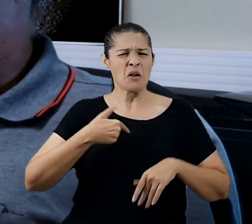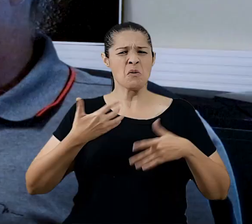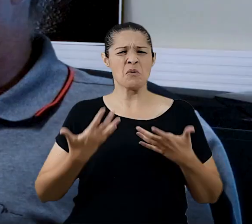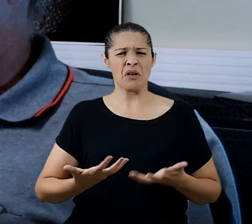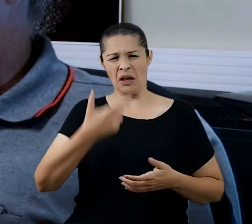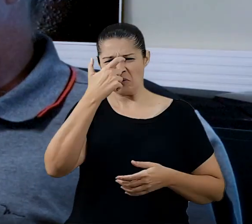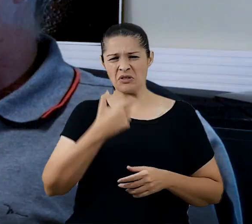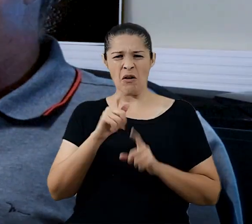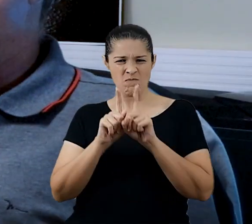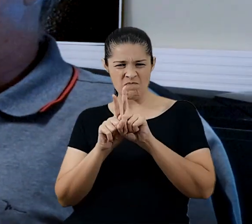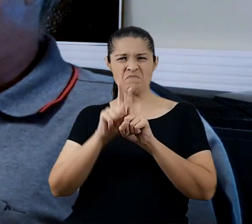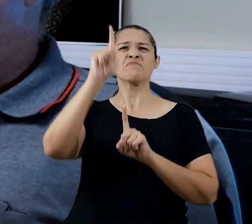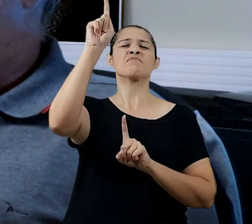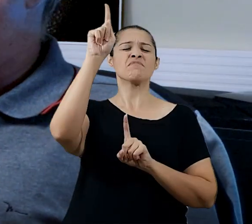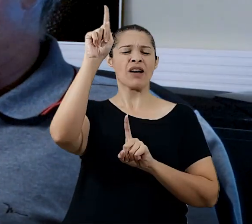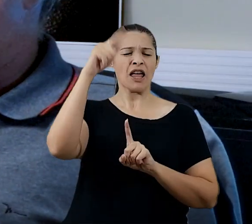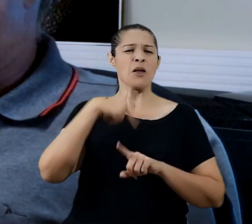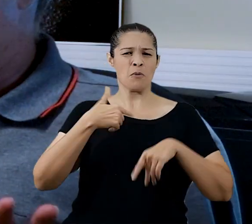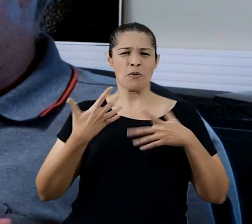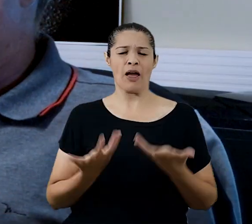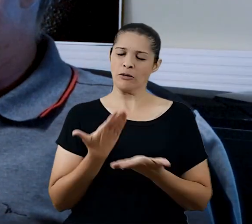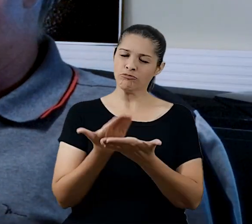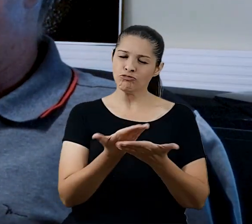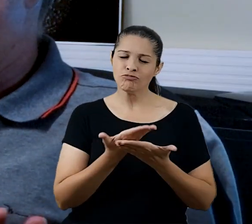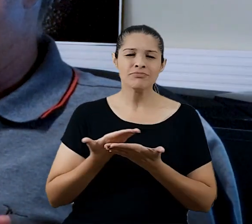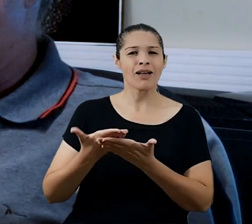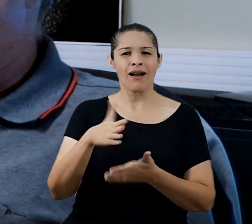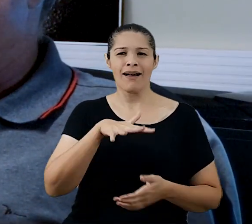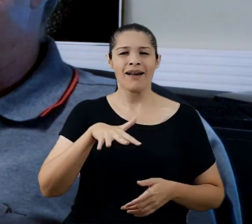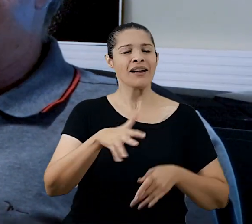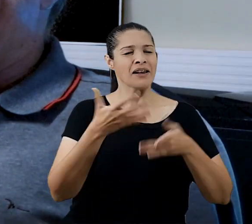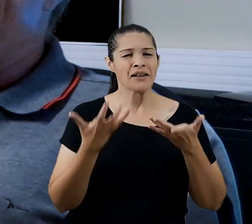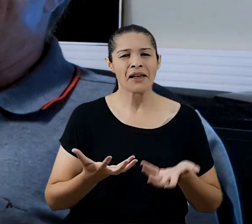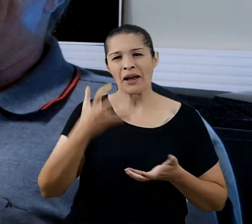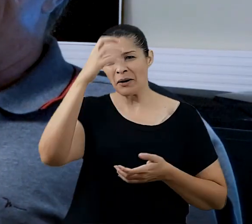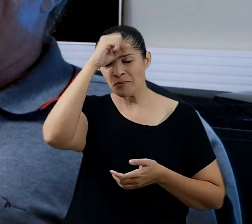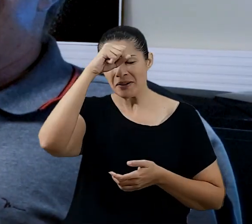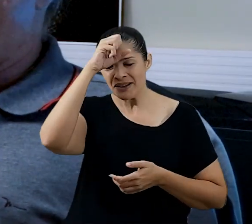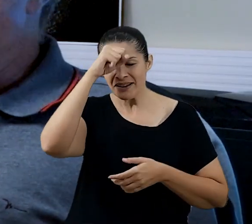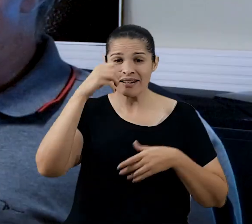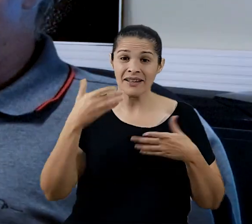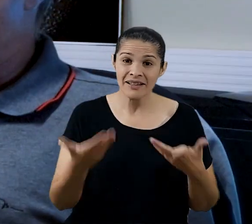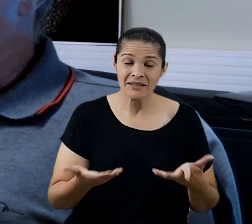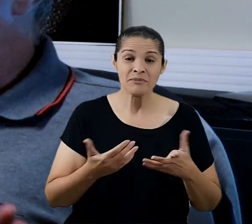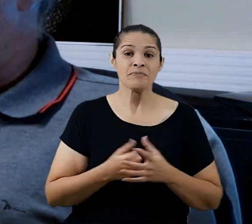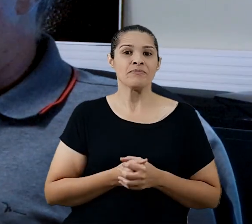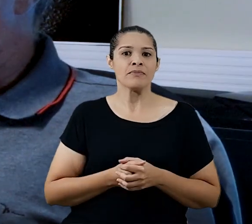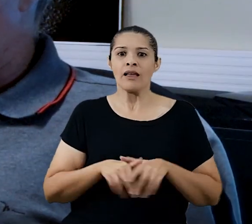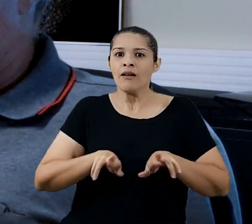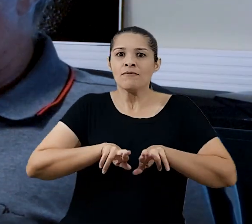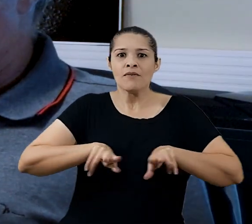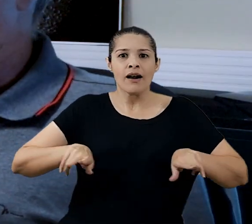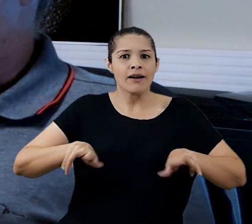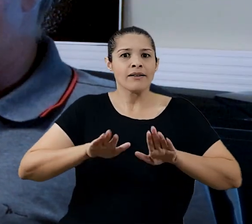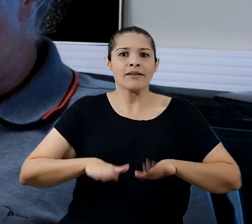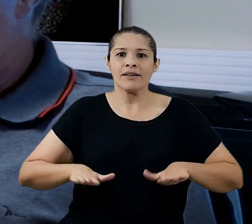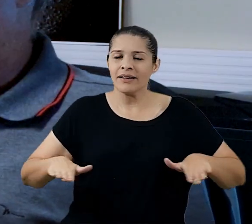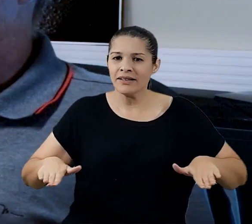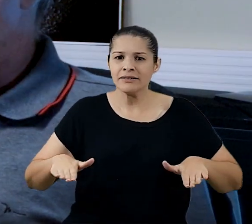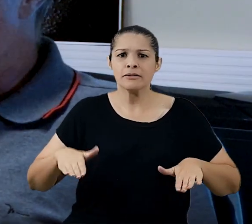astronauta, astrônomo, né? Que quer estudar isso, quer aprender. E várias delas não saem mais daqui,